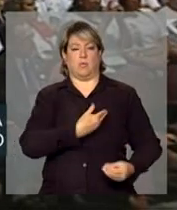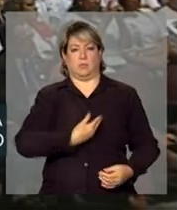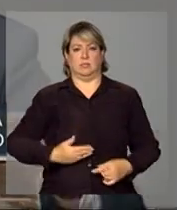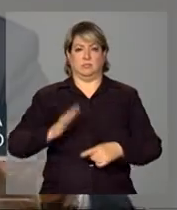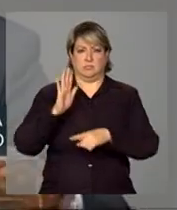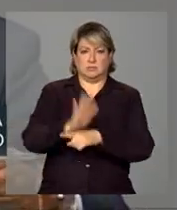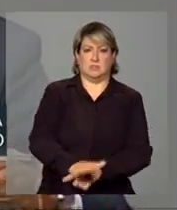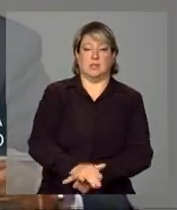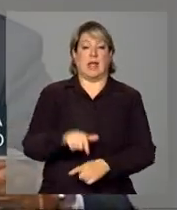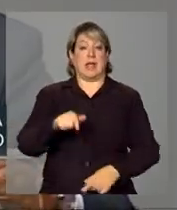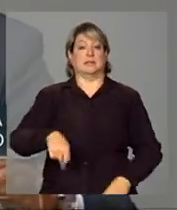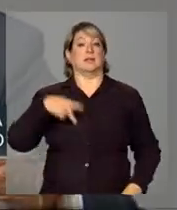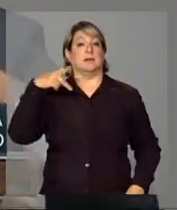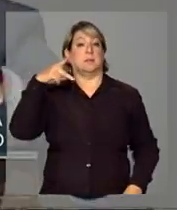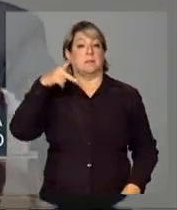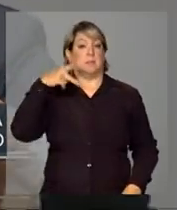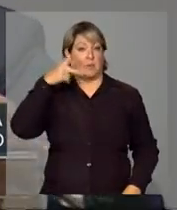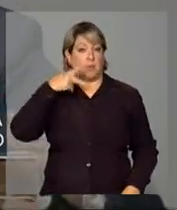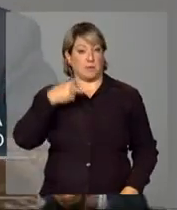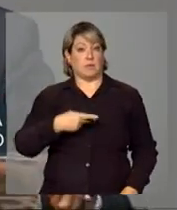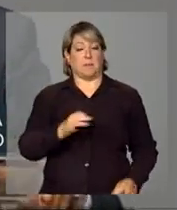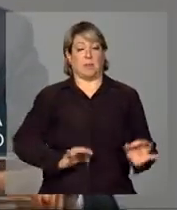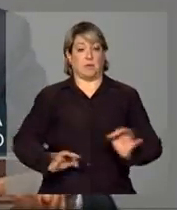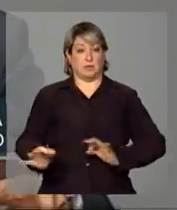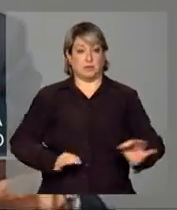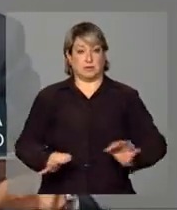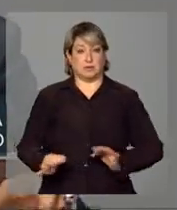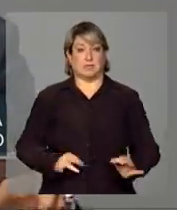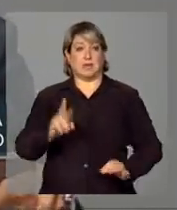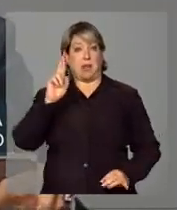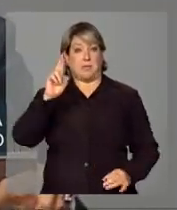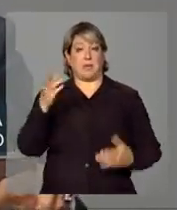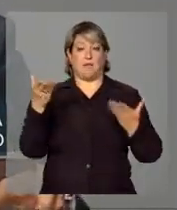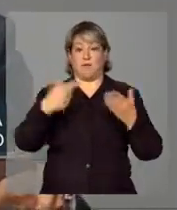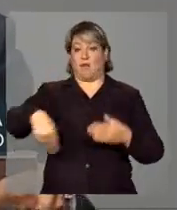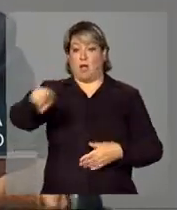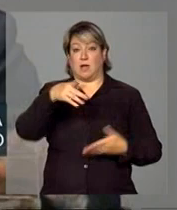este projeto político, representado pela presença de vocês aqui,